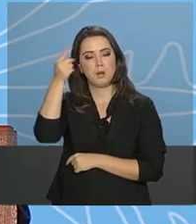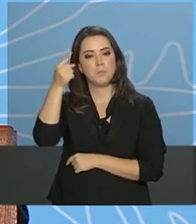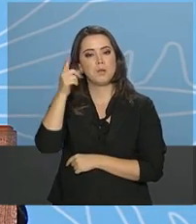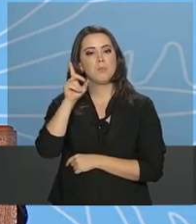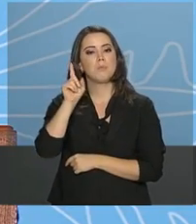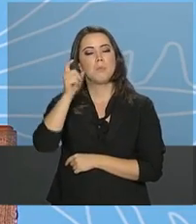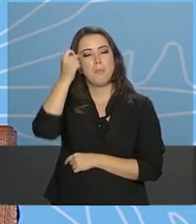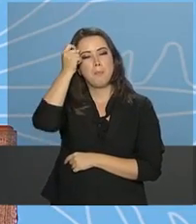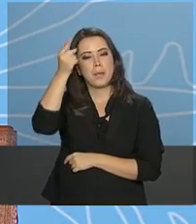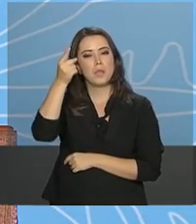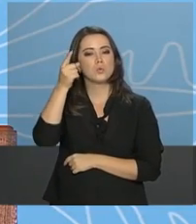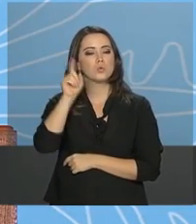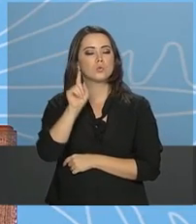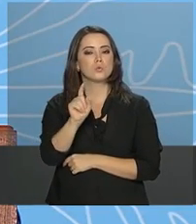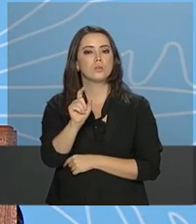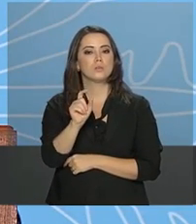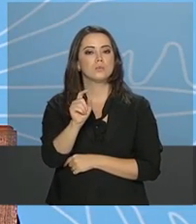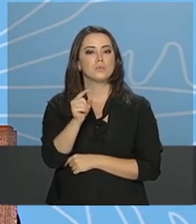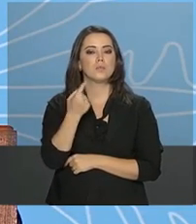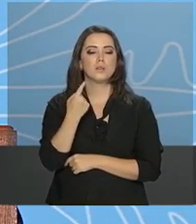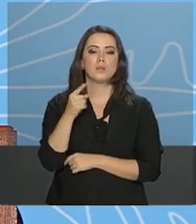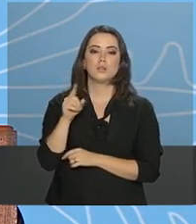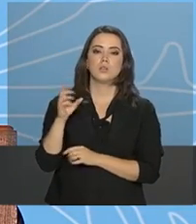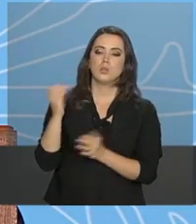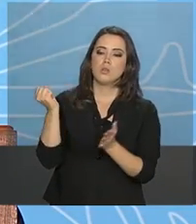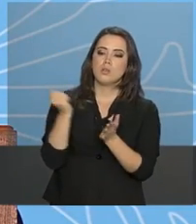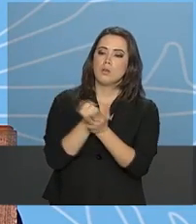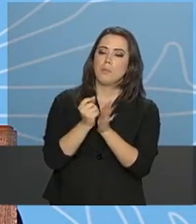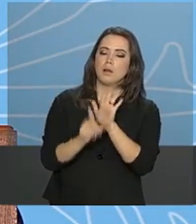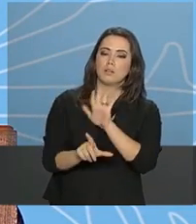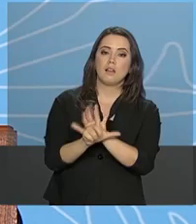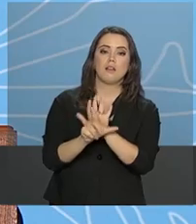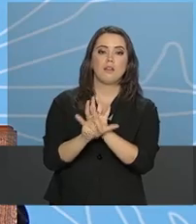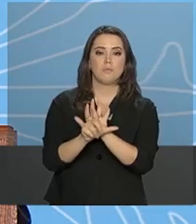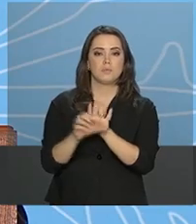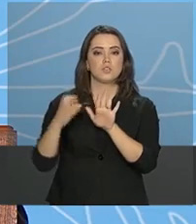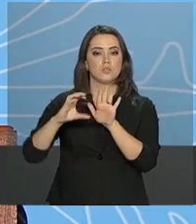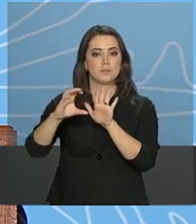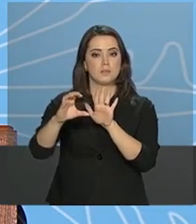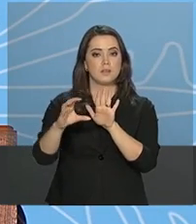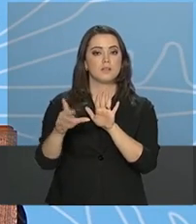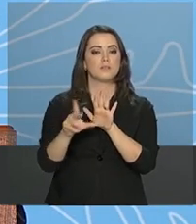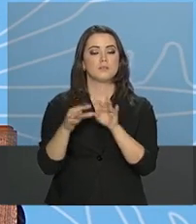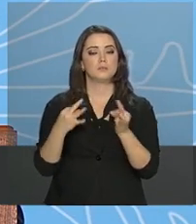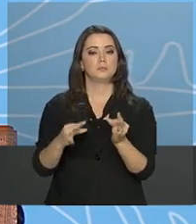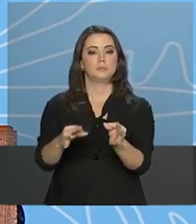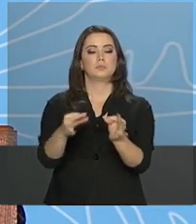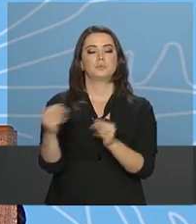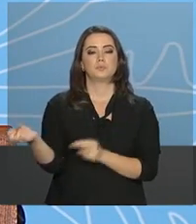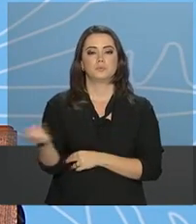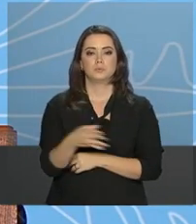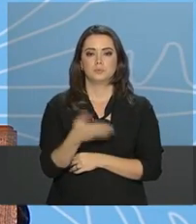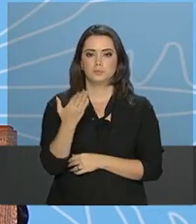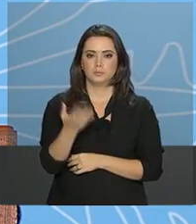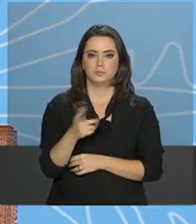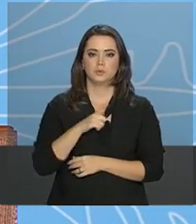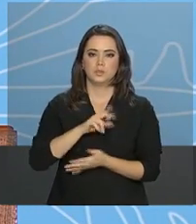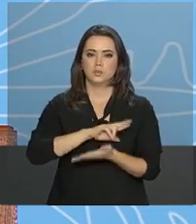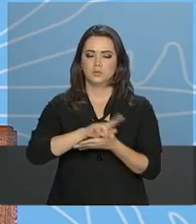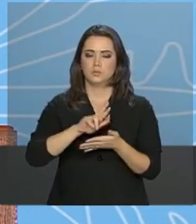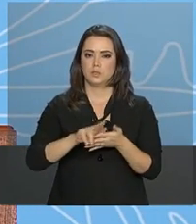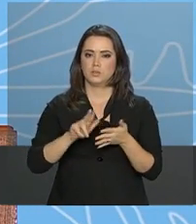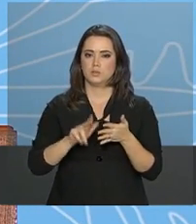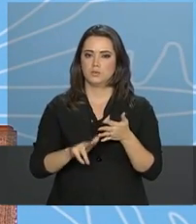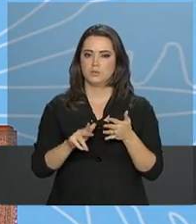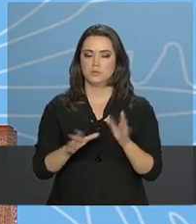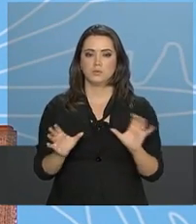no marco legal de ciência, tecnologia e inovação. Como em tantas outras